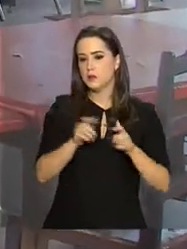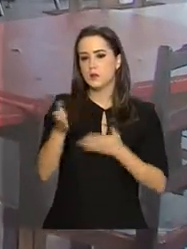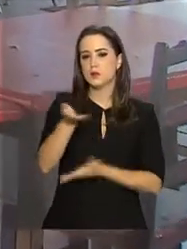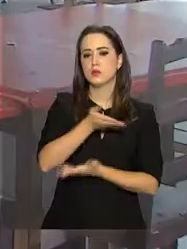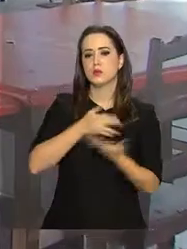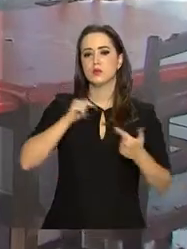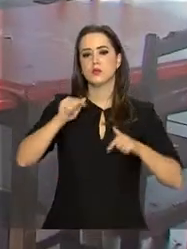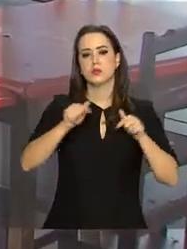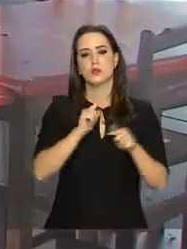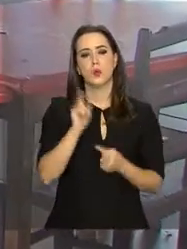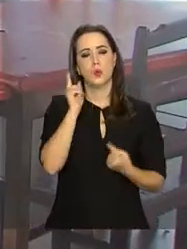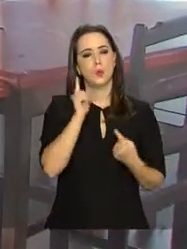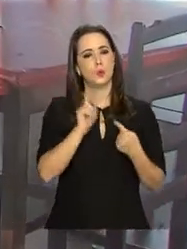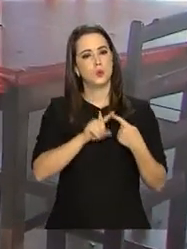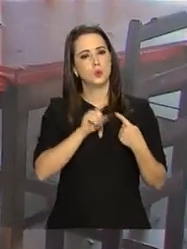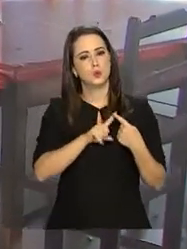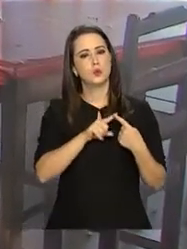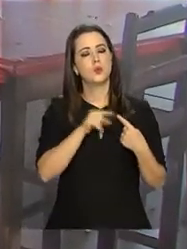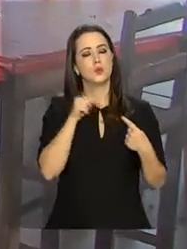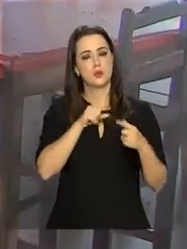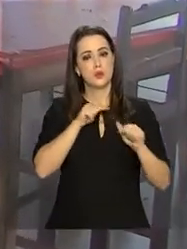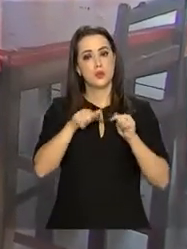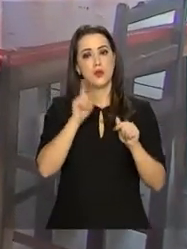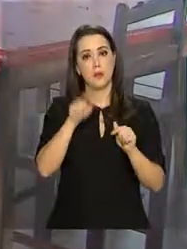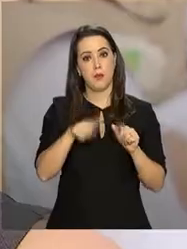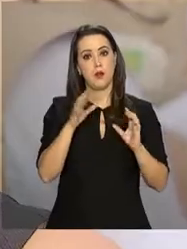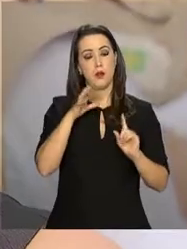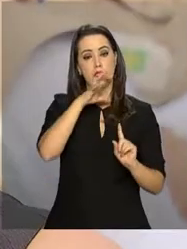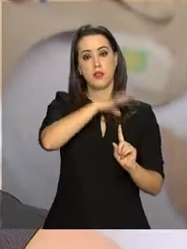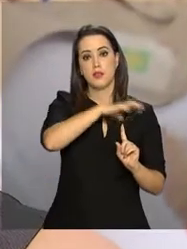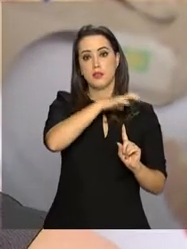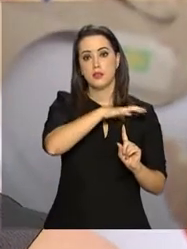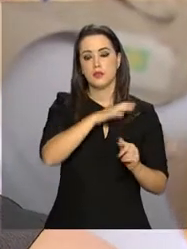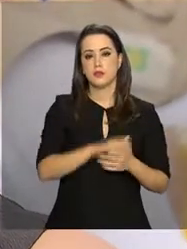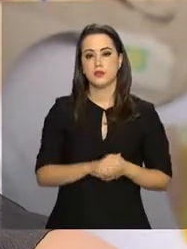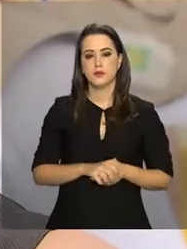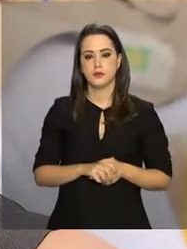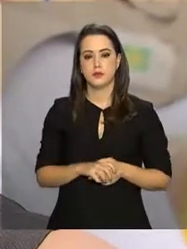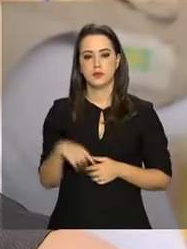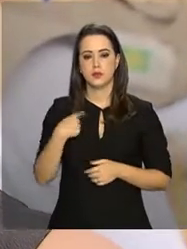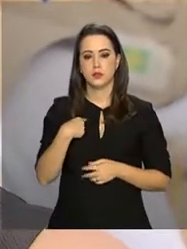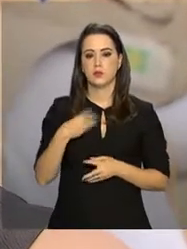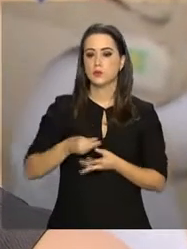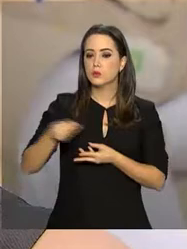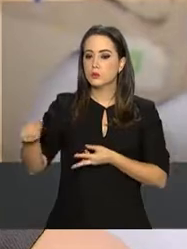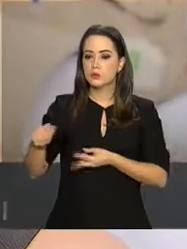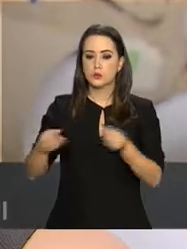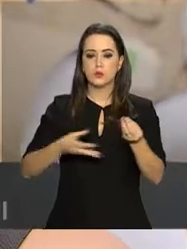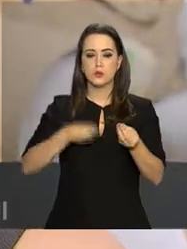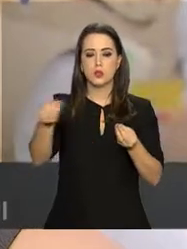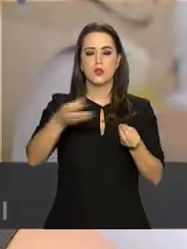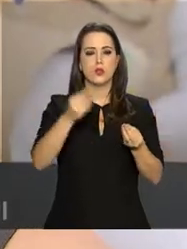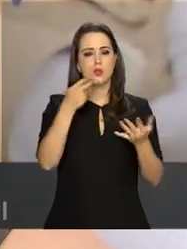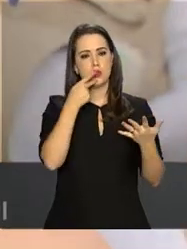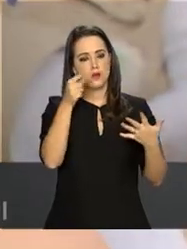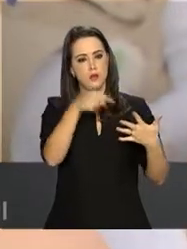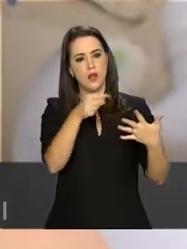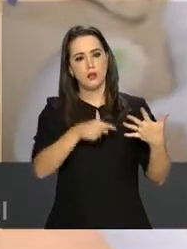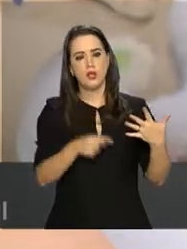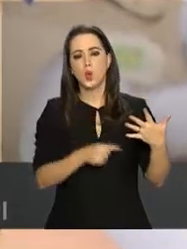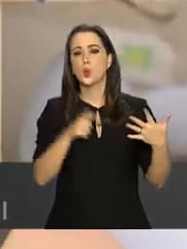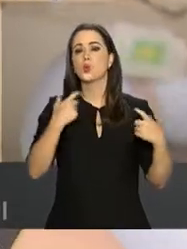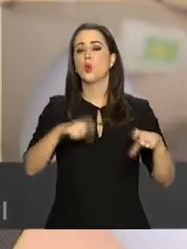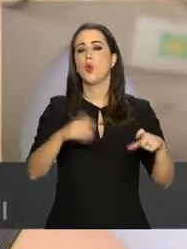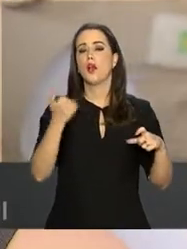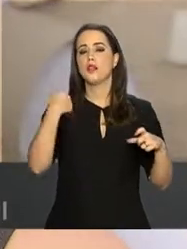envolvidos e uma das ações foi nessa feira permanente nós estamos entregando panfletos onde citam os locais mais prováveis